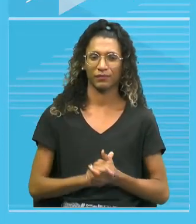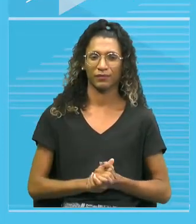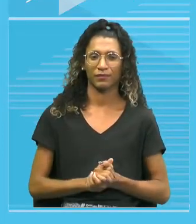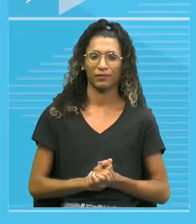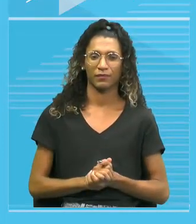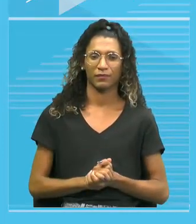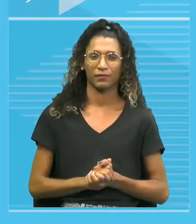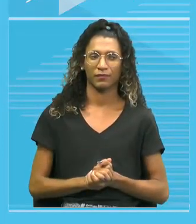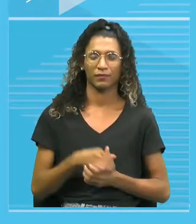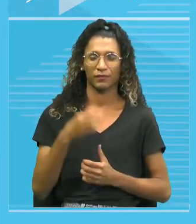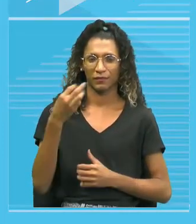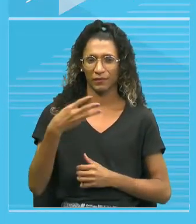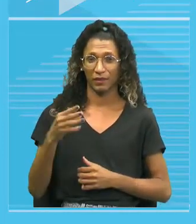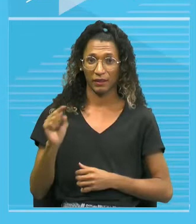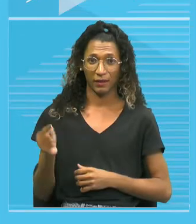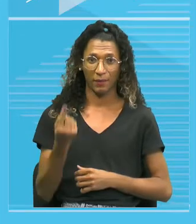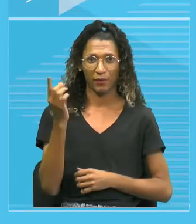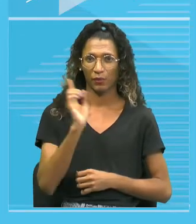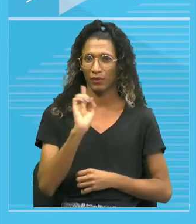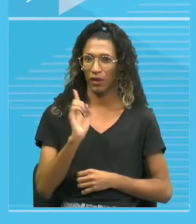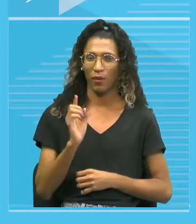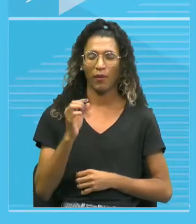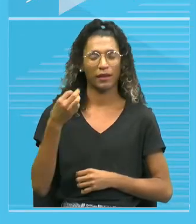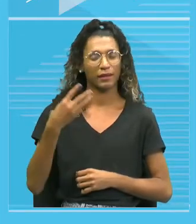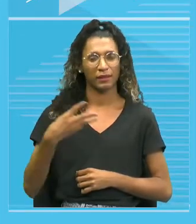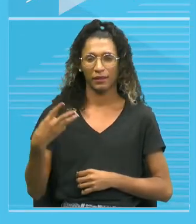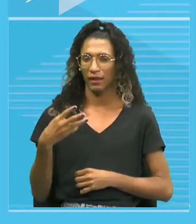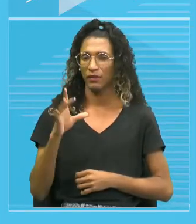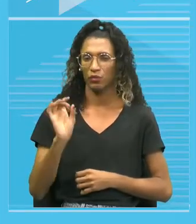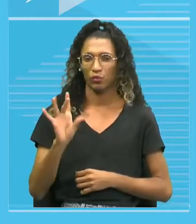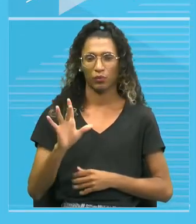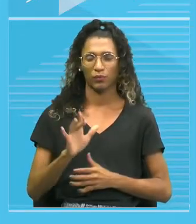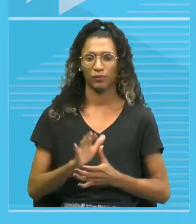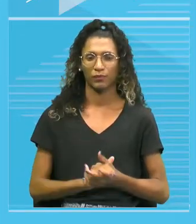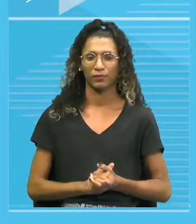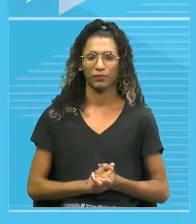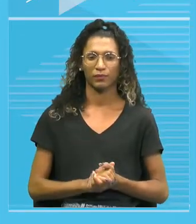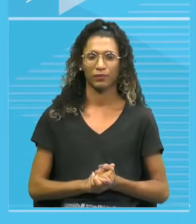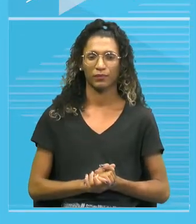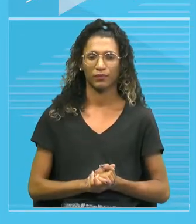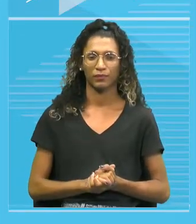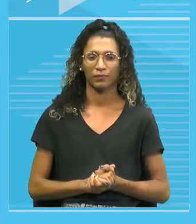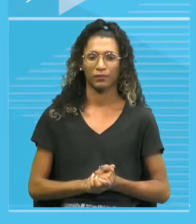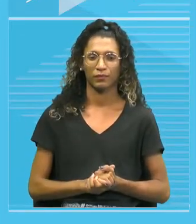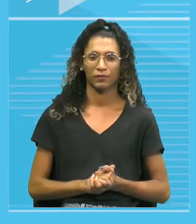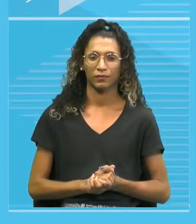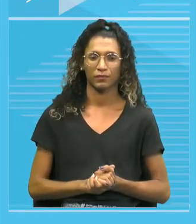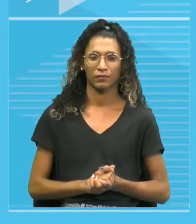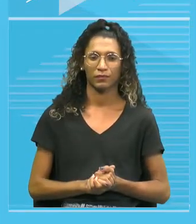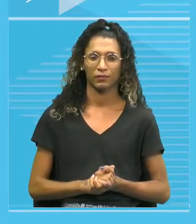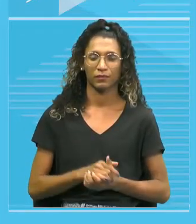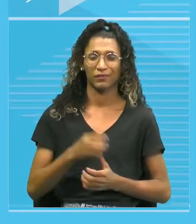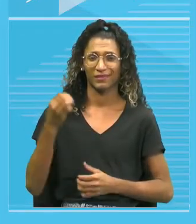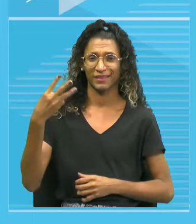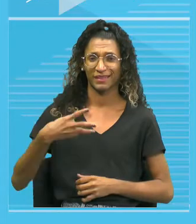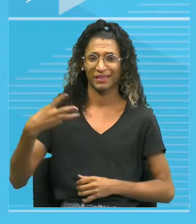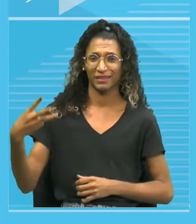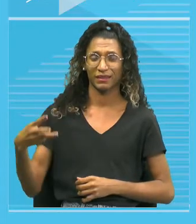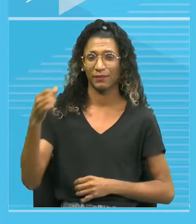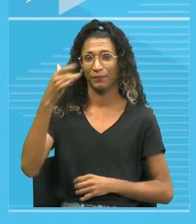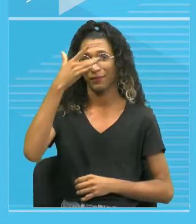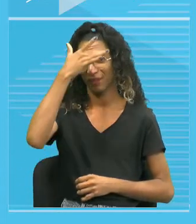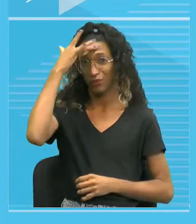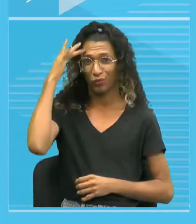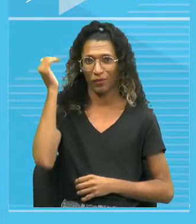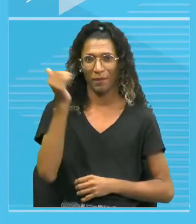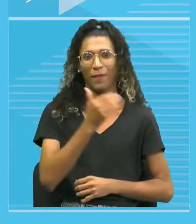Não é 33 mil não, gente. São 33. 1, 2, 3, 4, 33. 33 pessoas morreram. Por quê?